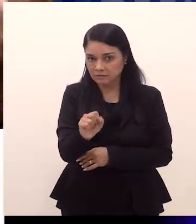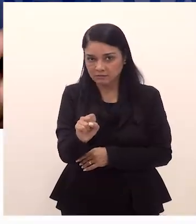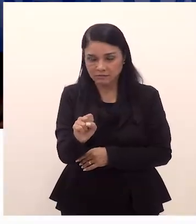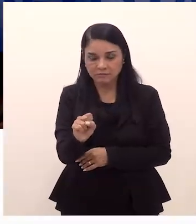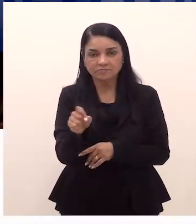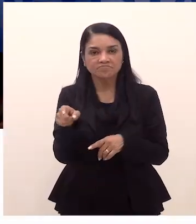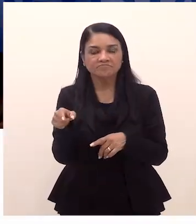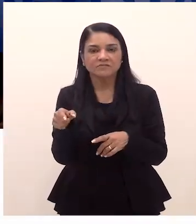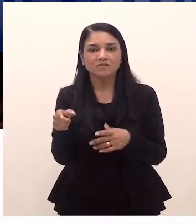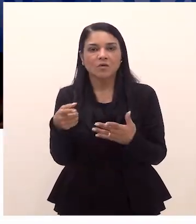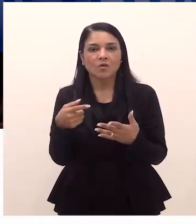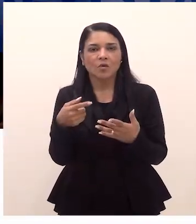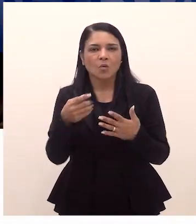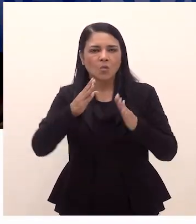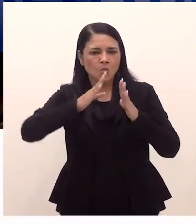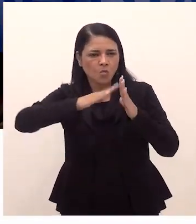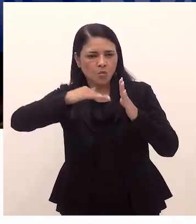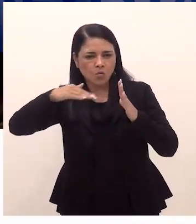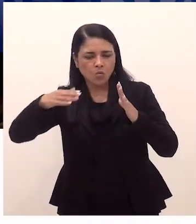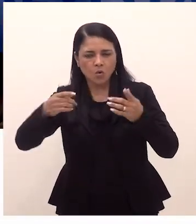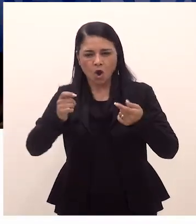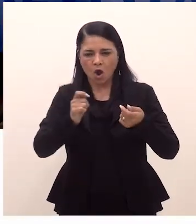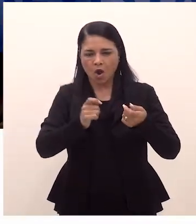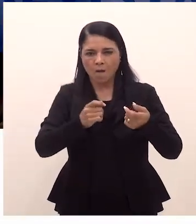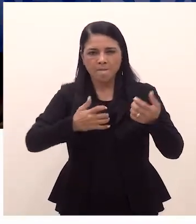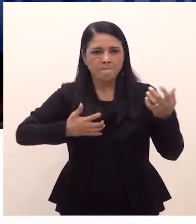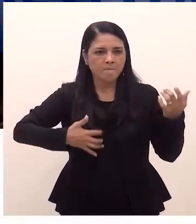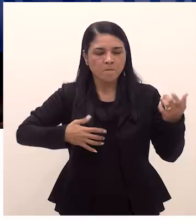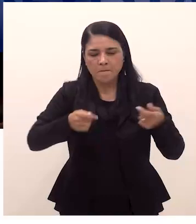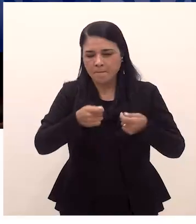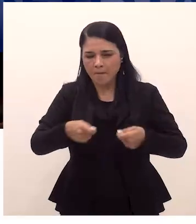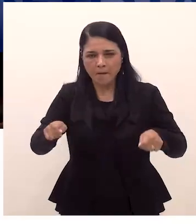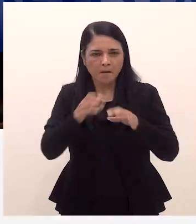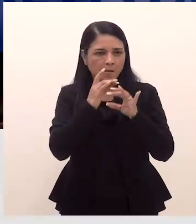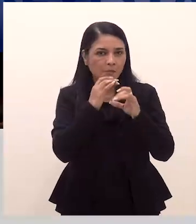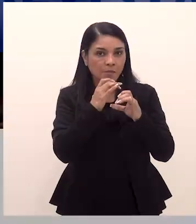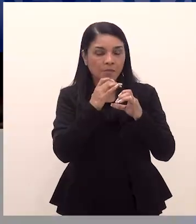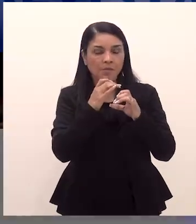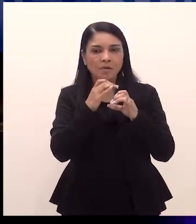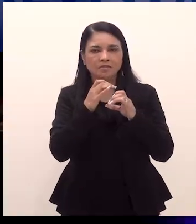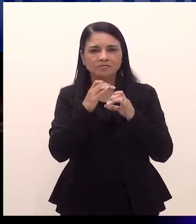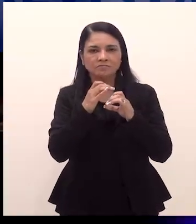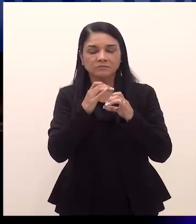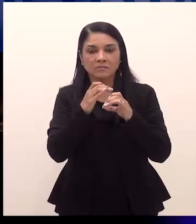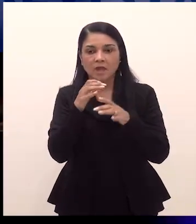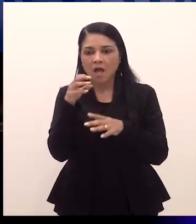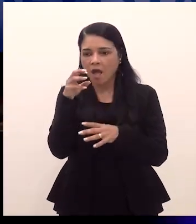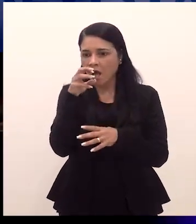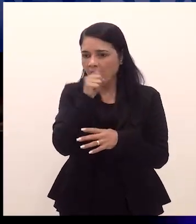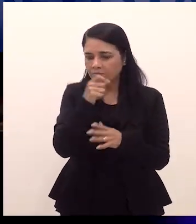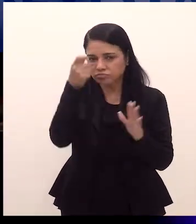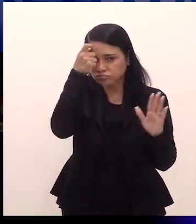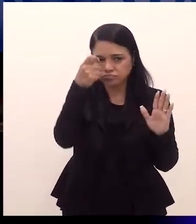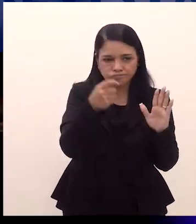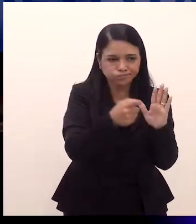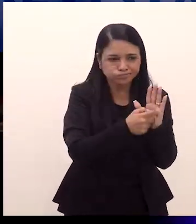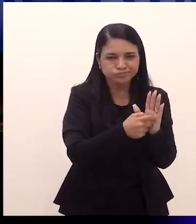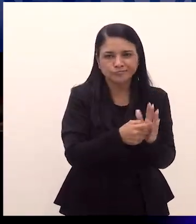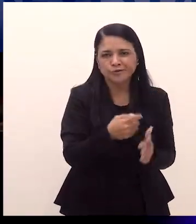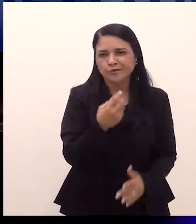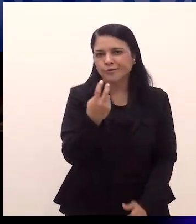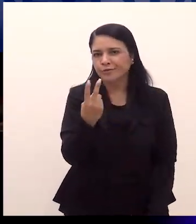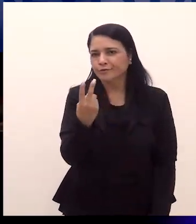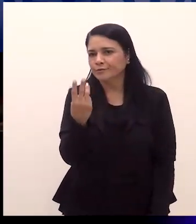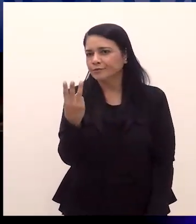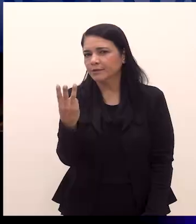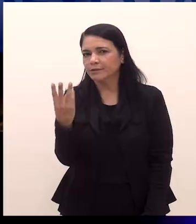2, 3 dias fazendo, um arranjo com orquestra, por exemplo, uma coisa imensa, e ali um